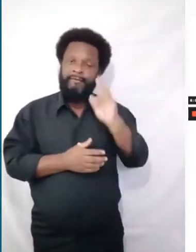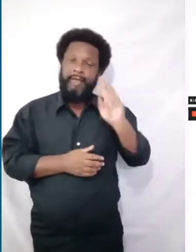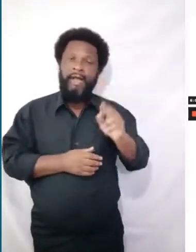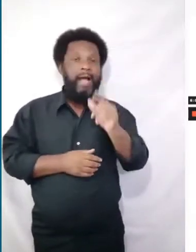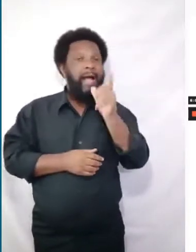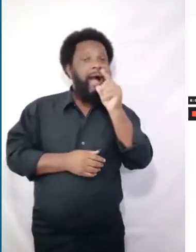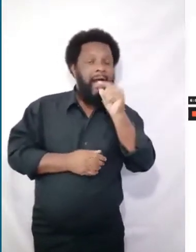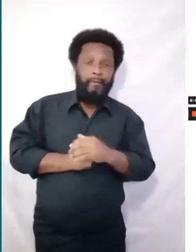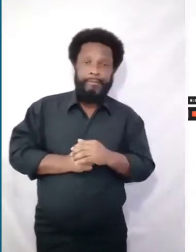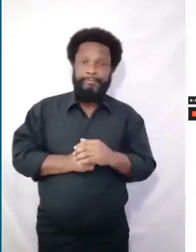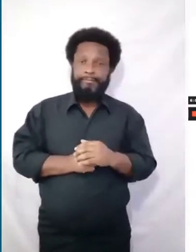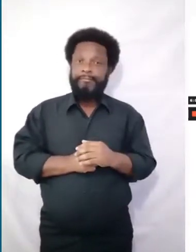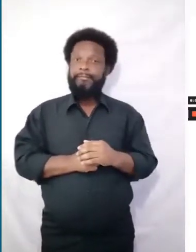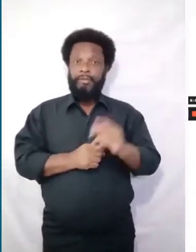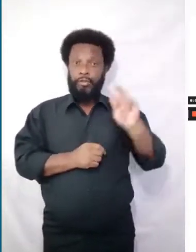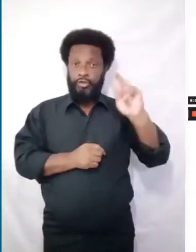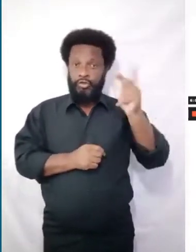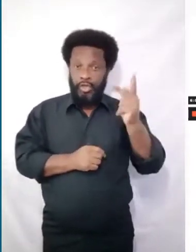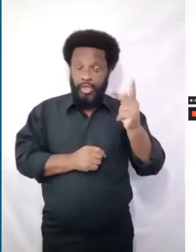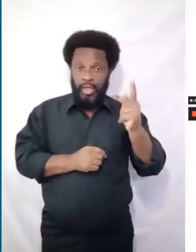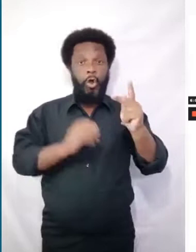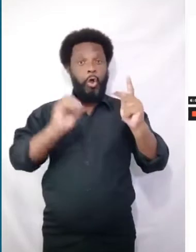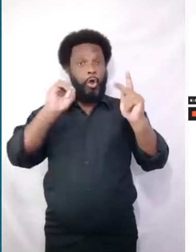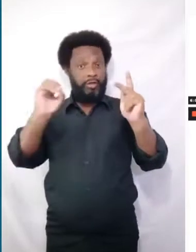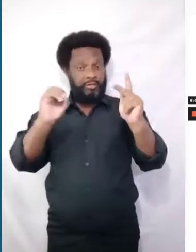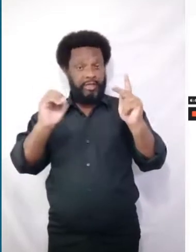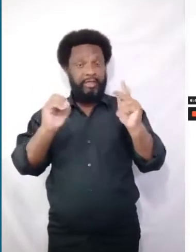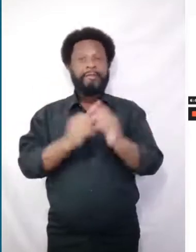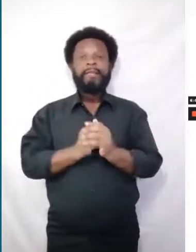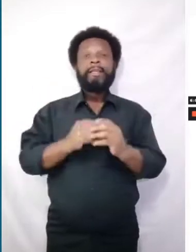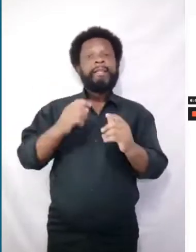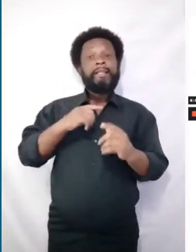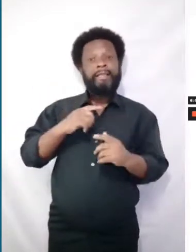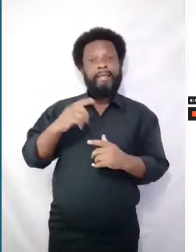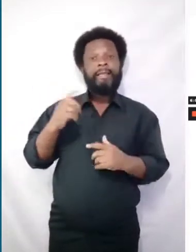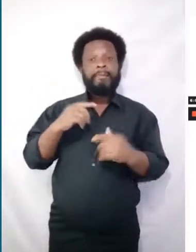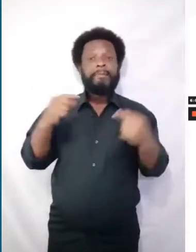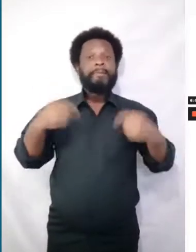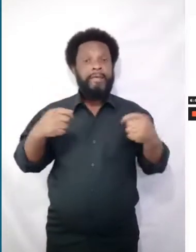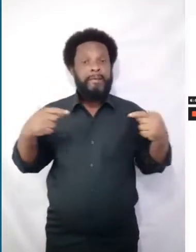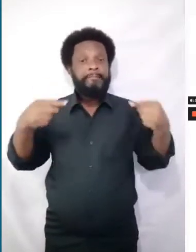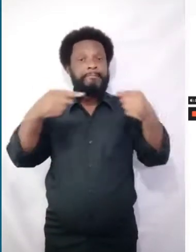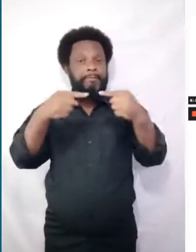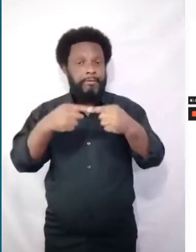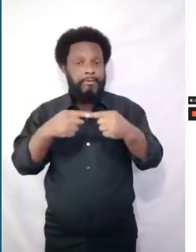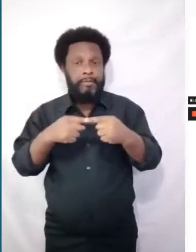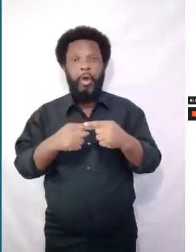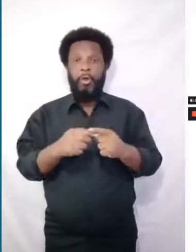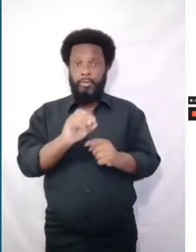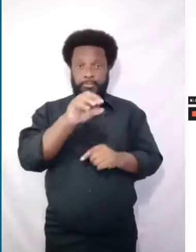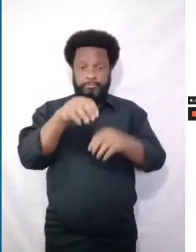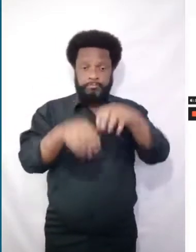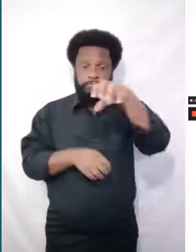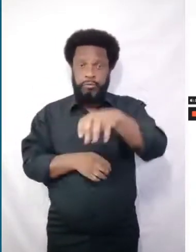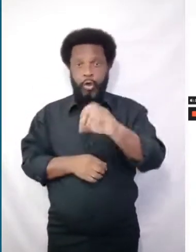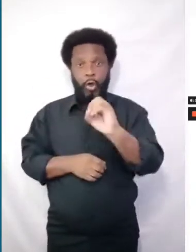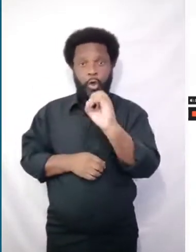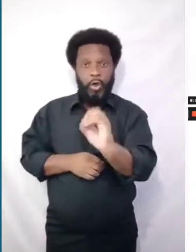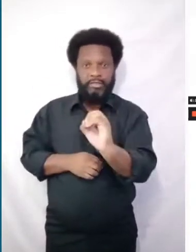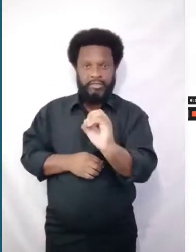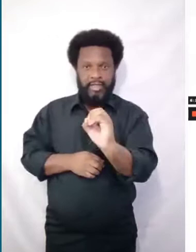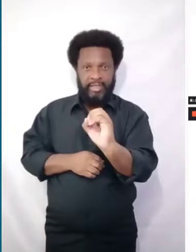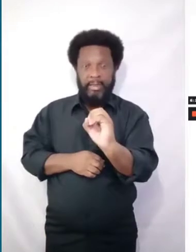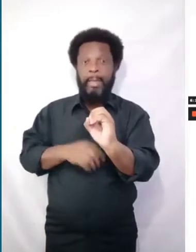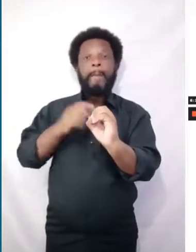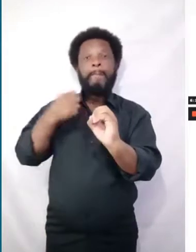só. Molécula de água. Hidrogênio, grupo 1, 1 elétron na camada de valência. Oxigênio a gente já está sabendo. 3 elétrons na camada de valência. Então, o